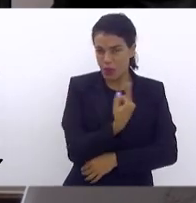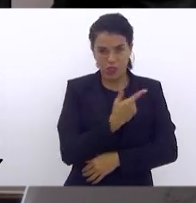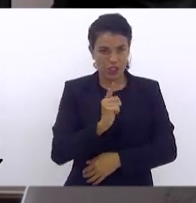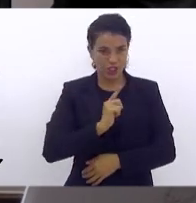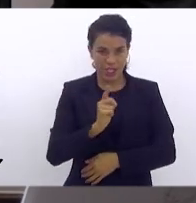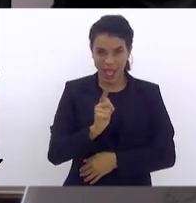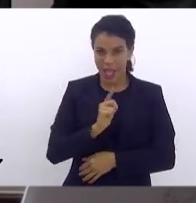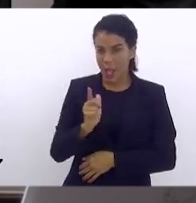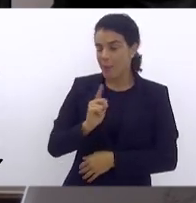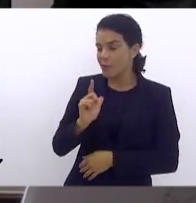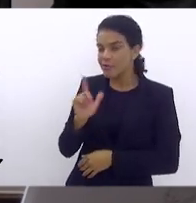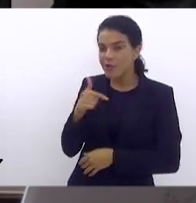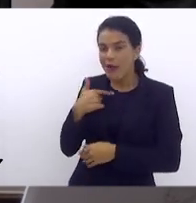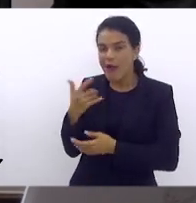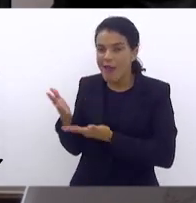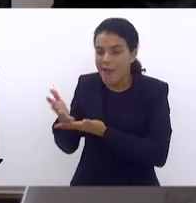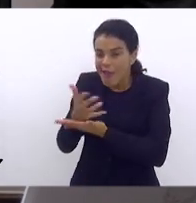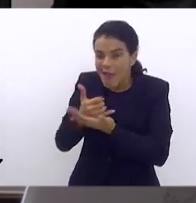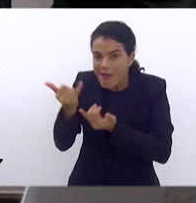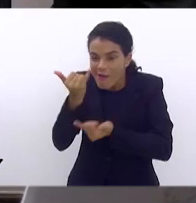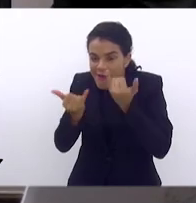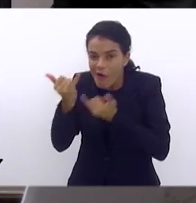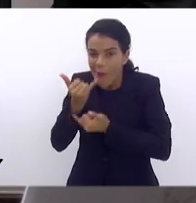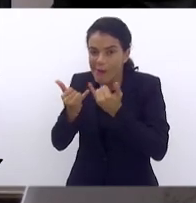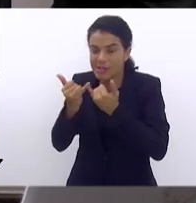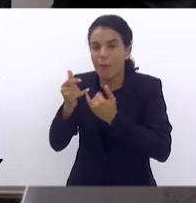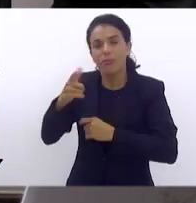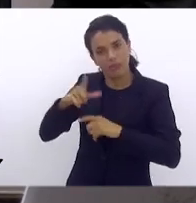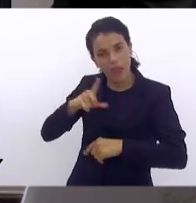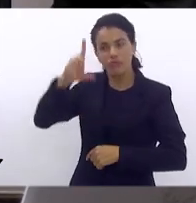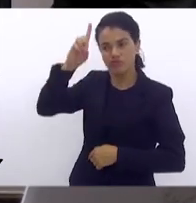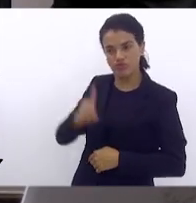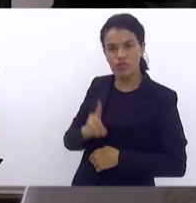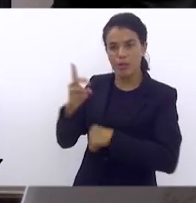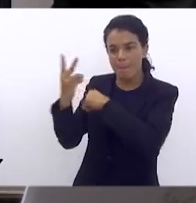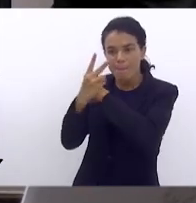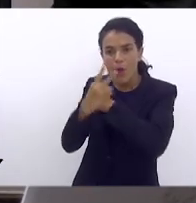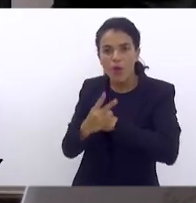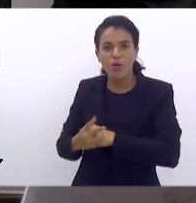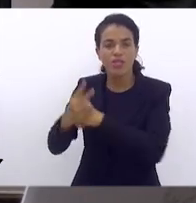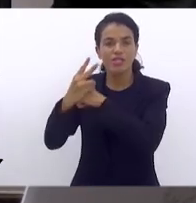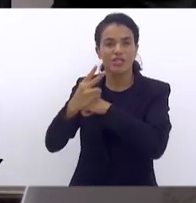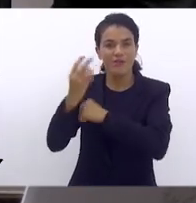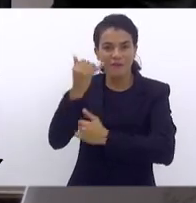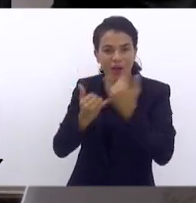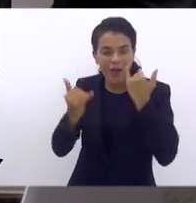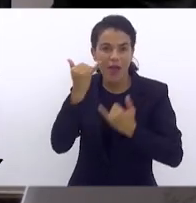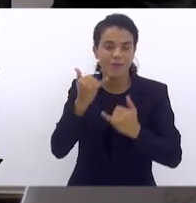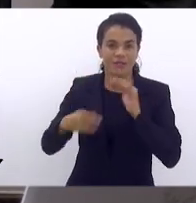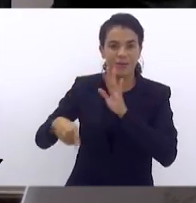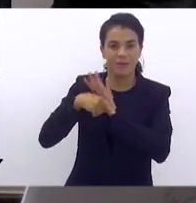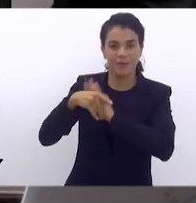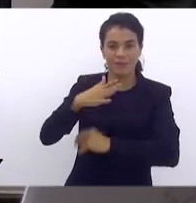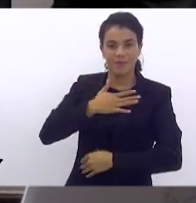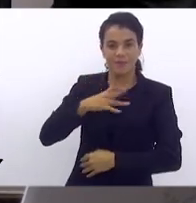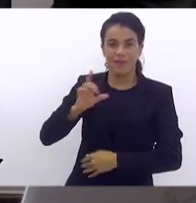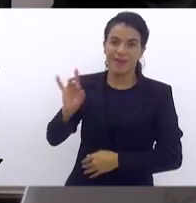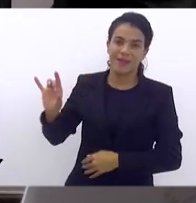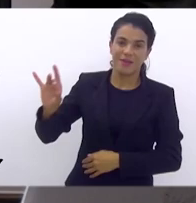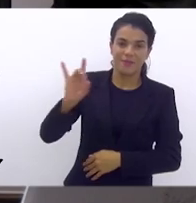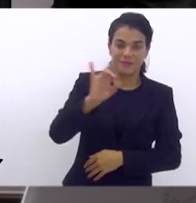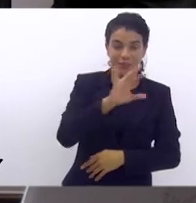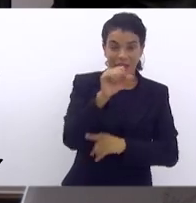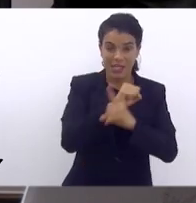e todos nós temos o direito de ter esses dados protegidos apesar disso a gente sabe que na nossa sociedade isso